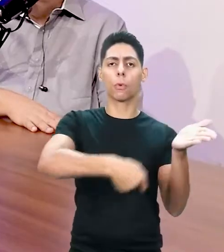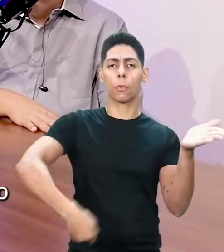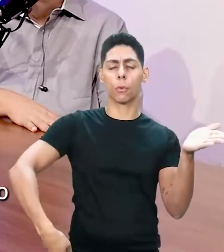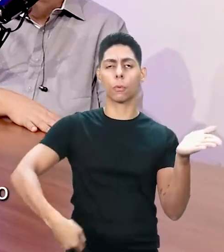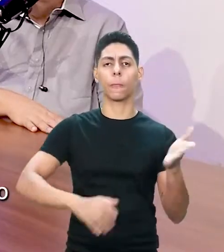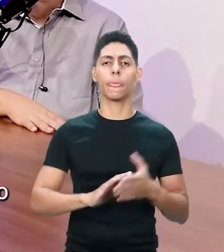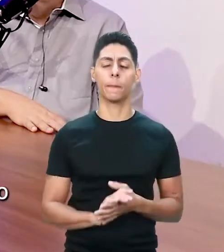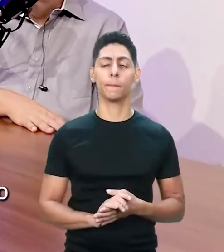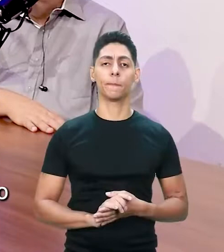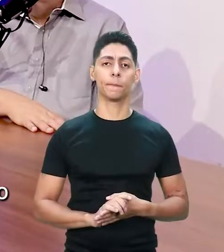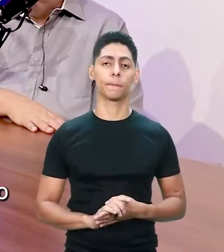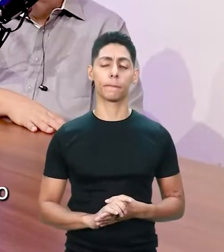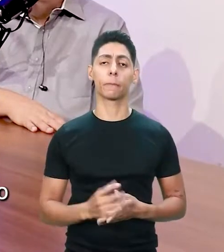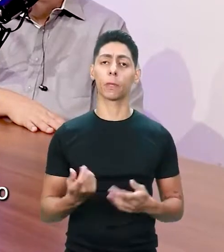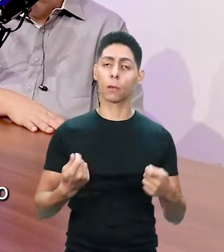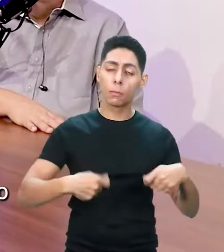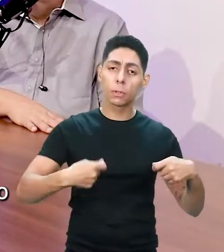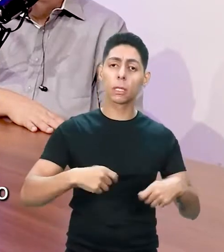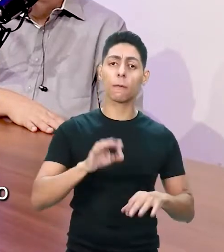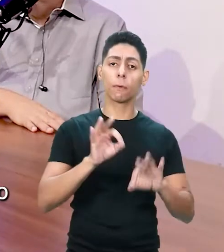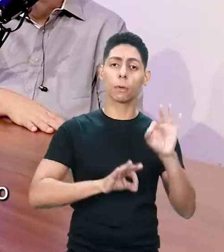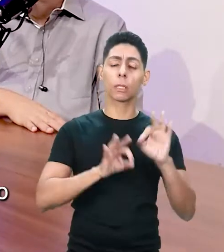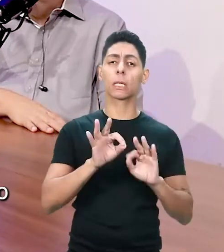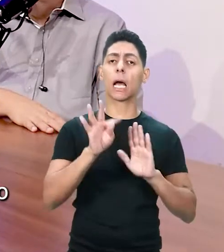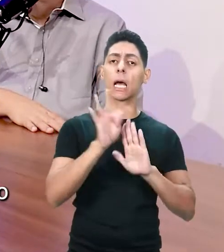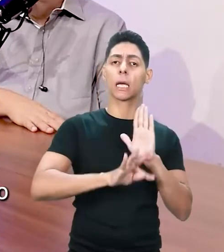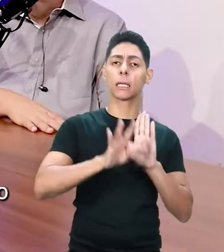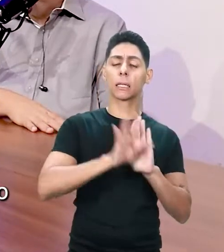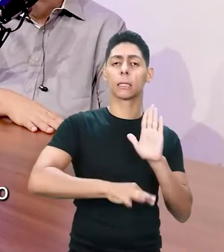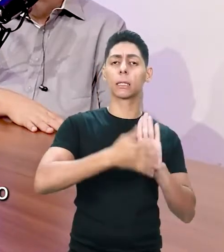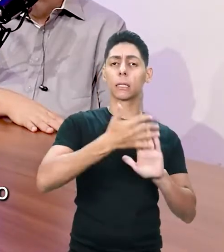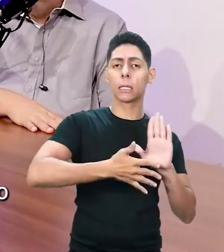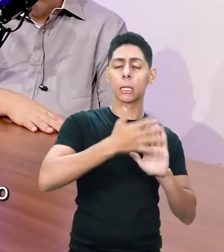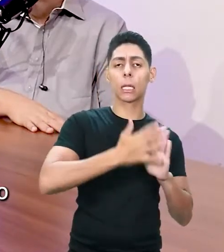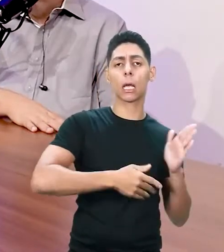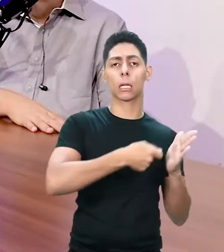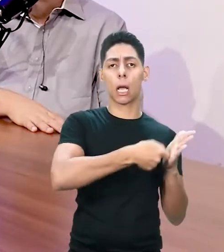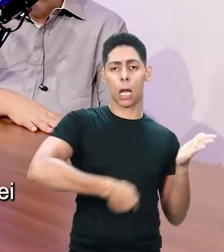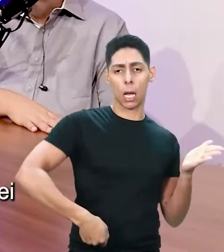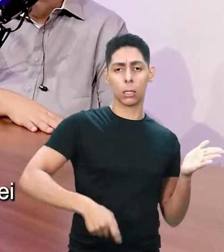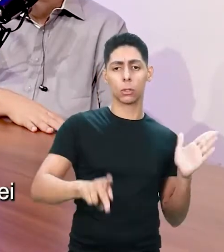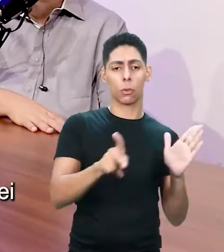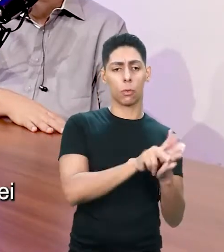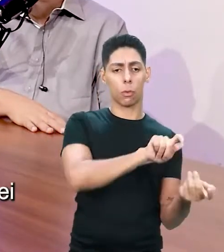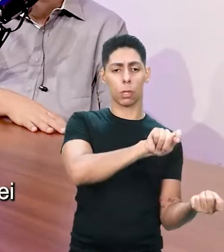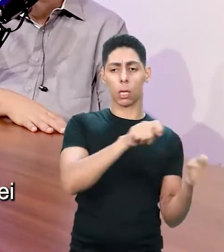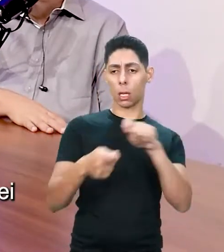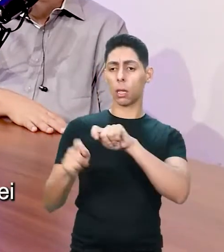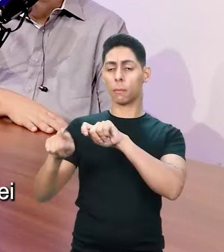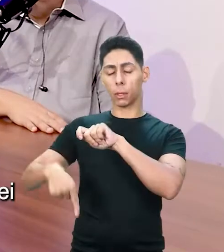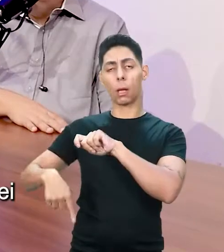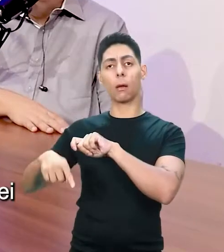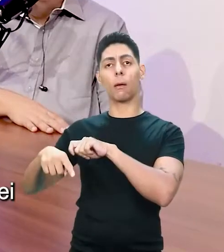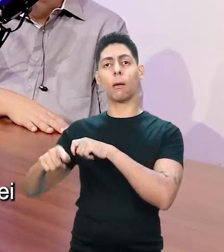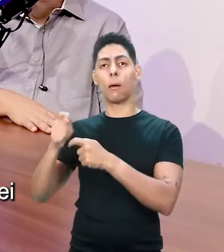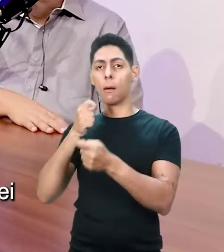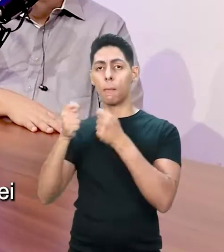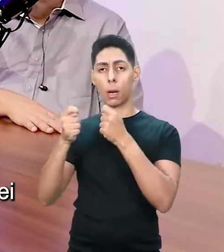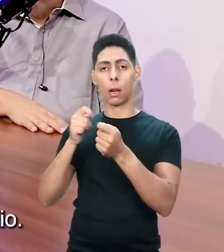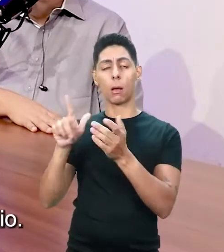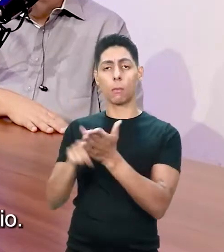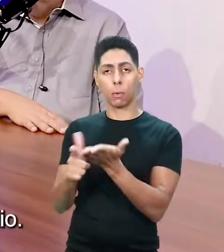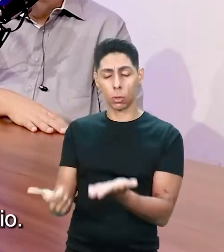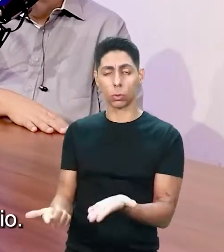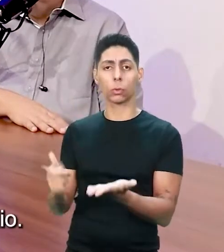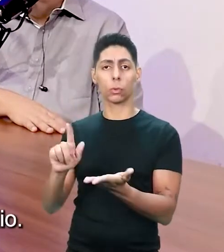Eu tinha que escrever, transformar em texto para rádio, os textos para jornal, que é uma das disciplinas que eu mais dou já em faculdade